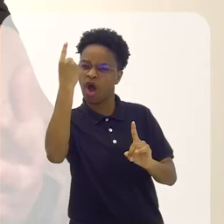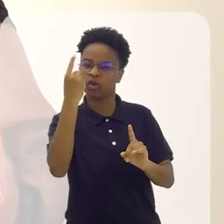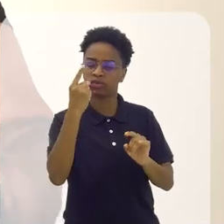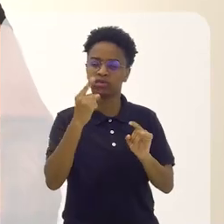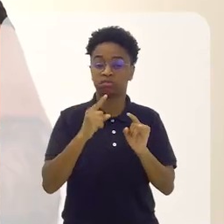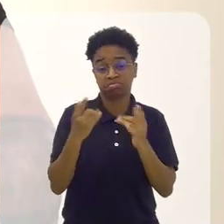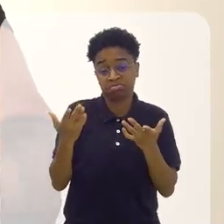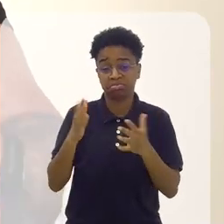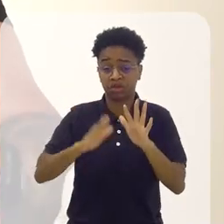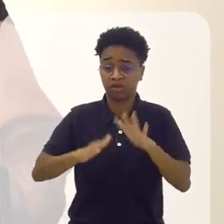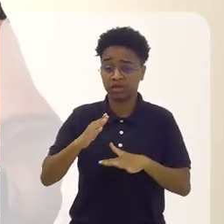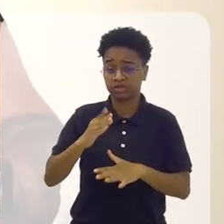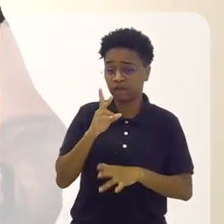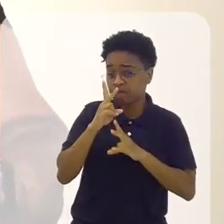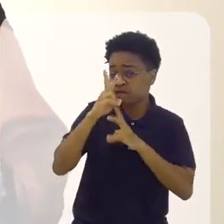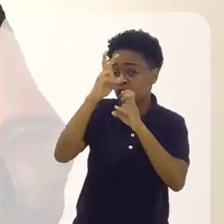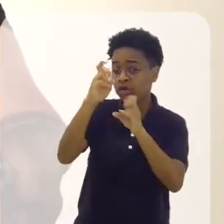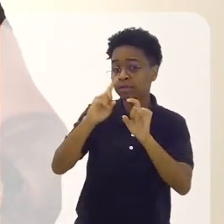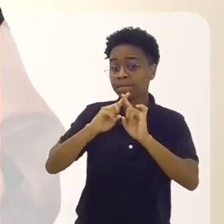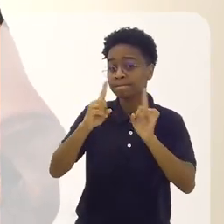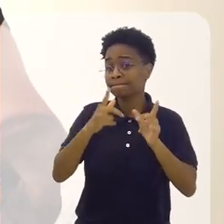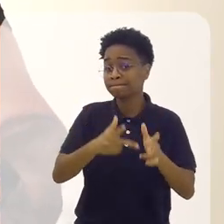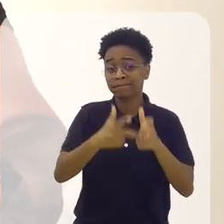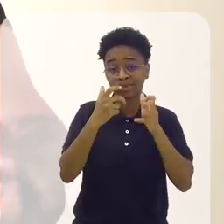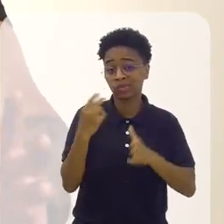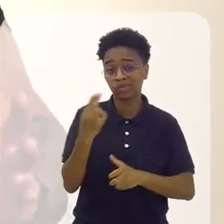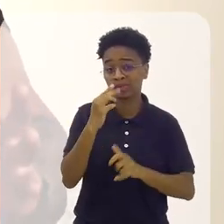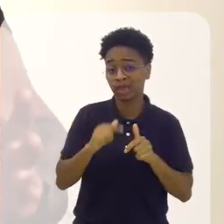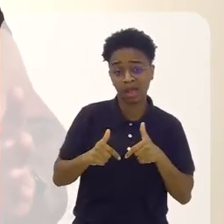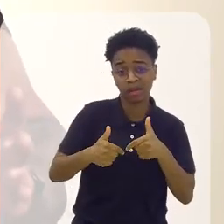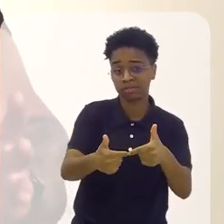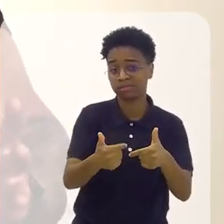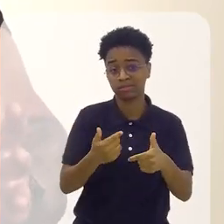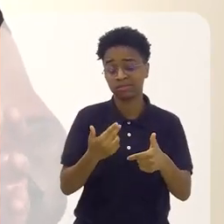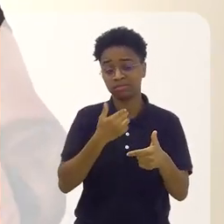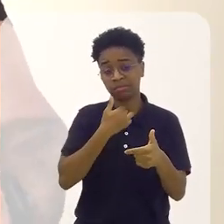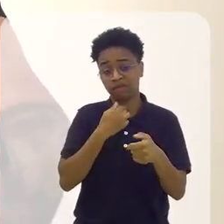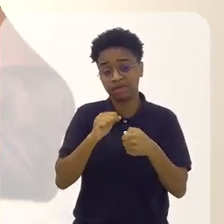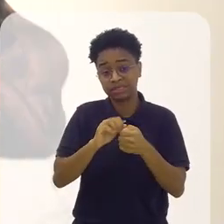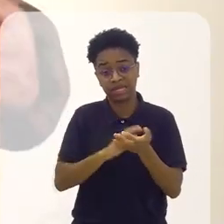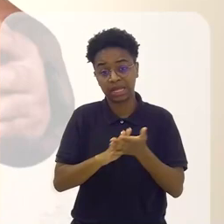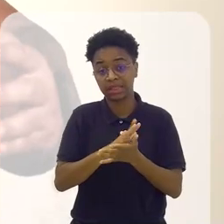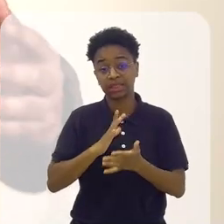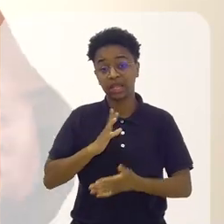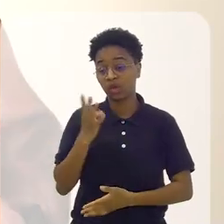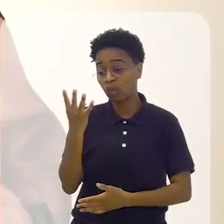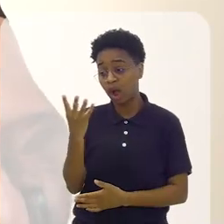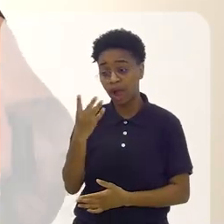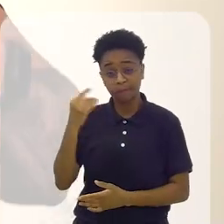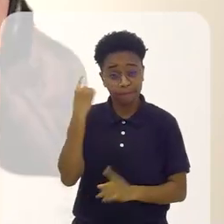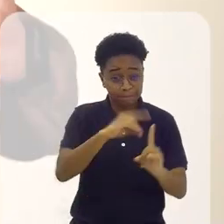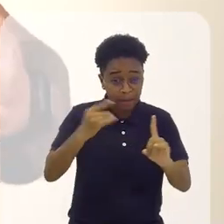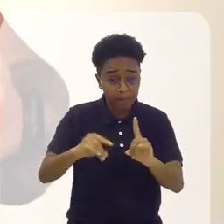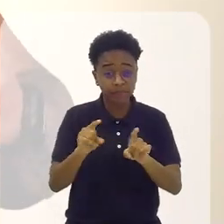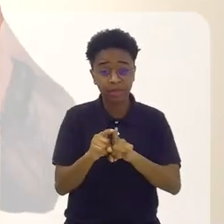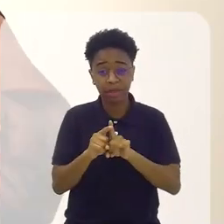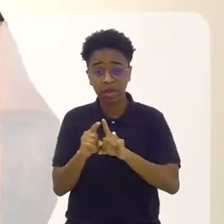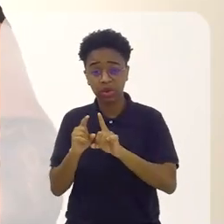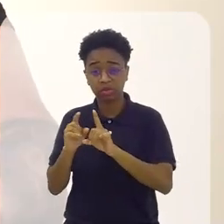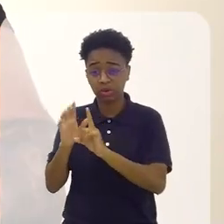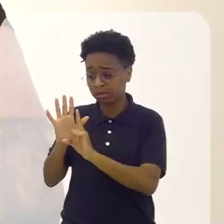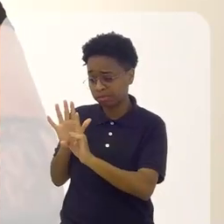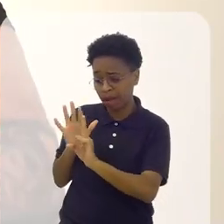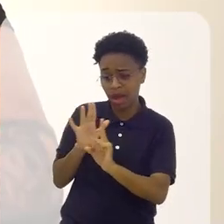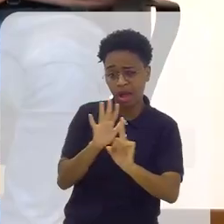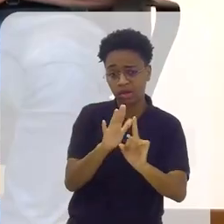alta, que esteticamente tem força, mas ela vê que ela não poderia fazer muita coisa. Que tem 4. E ainda tem um outro também que está